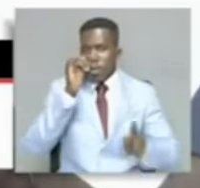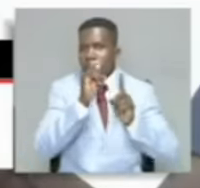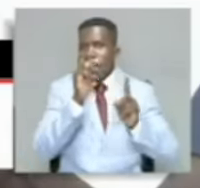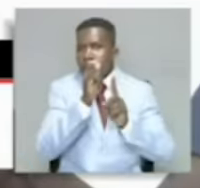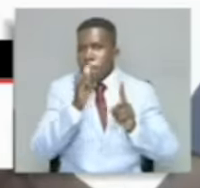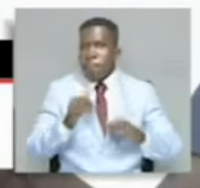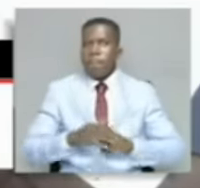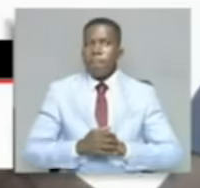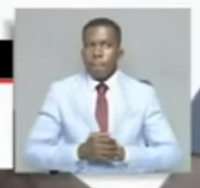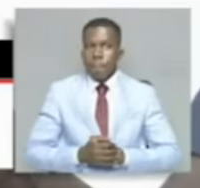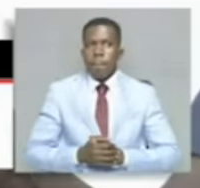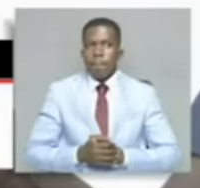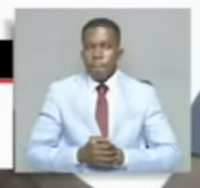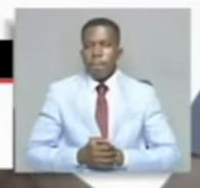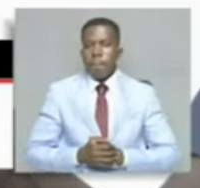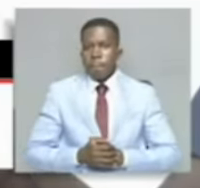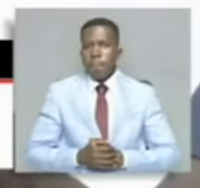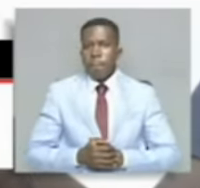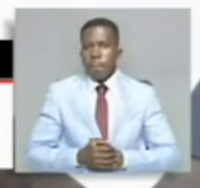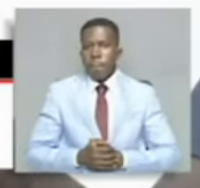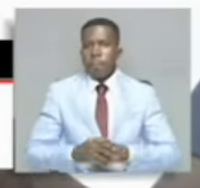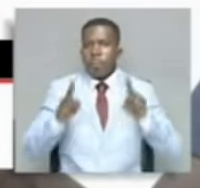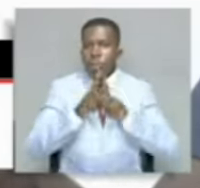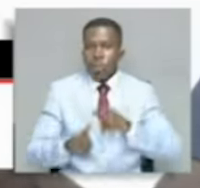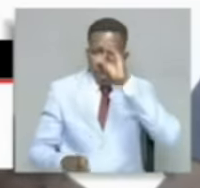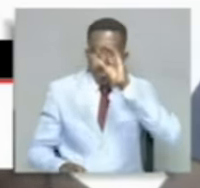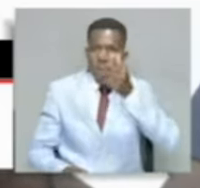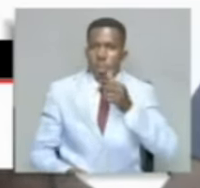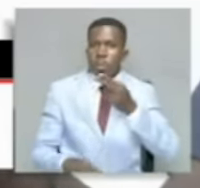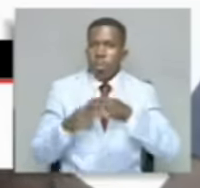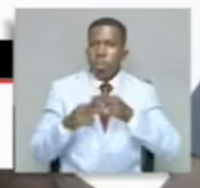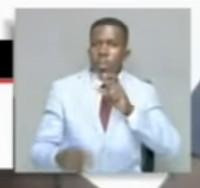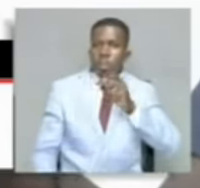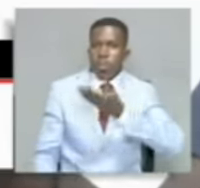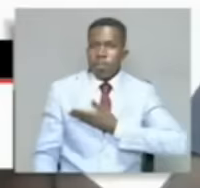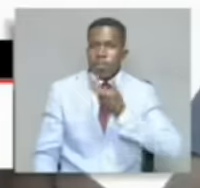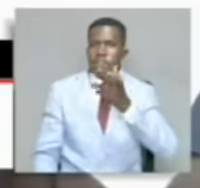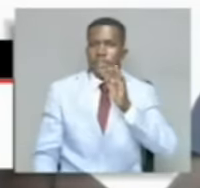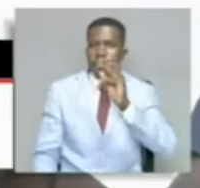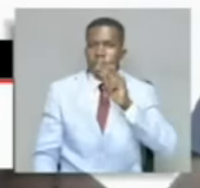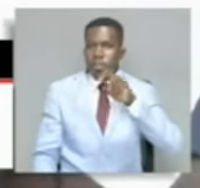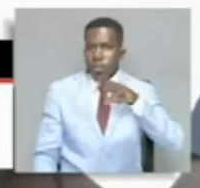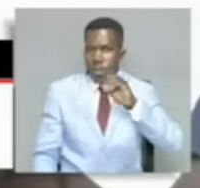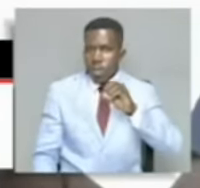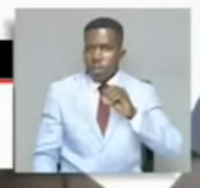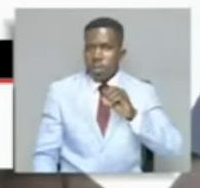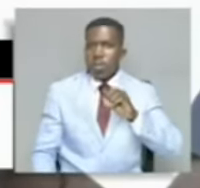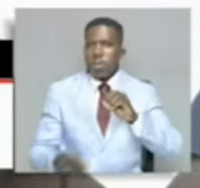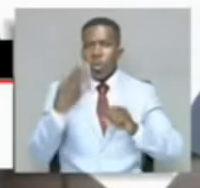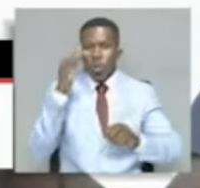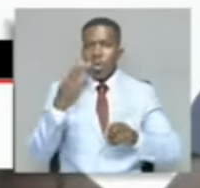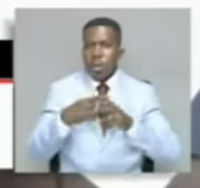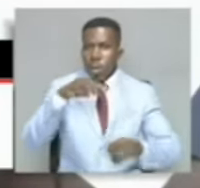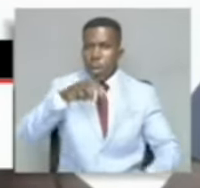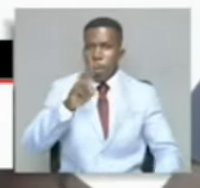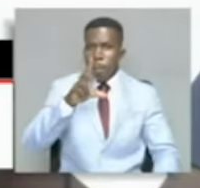disparo com arma de fogo. O cidadão Adriano de Jesus Fragoso Júnior, também conhecido por Mula, de